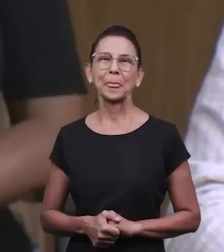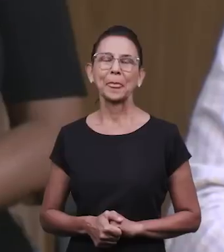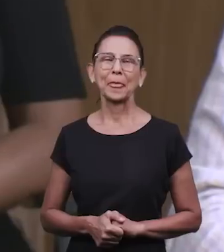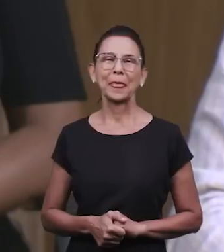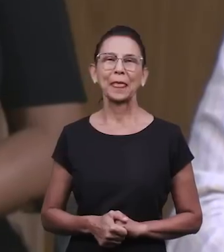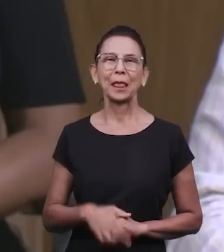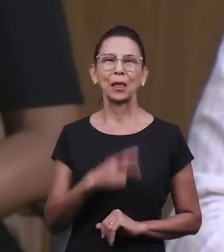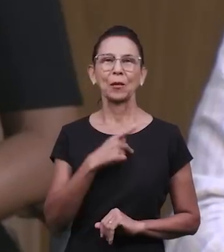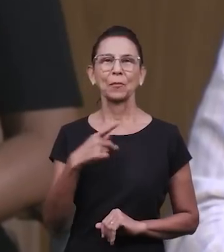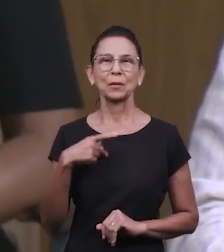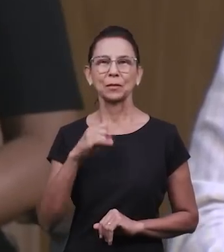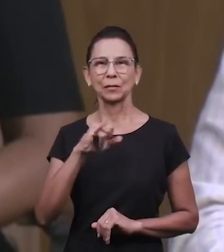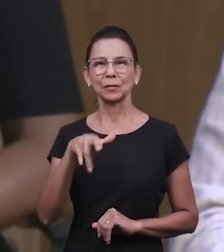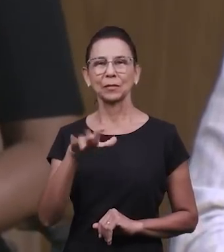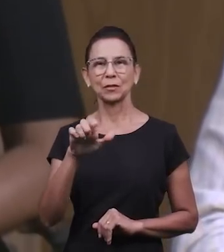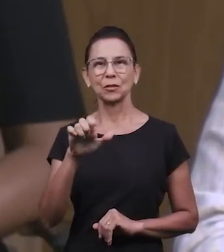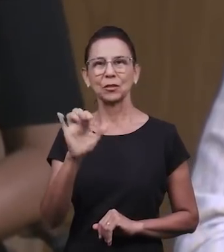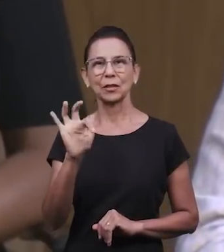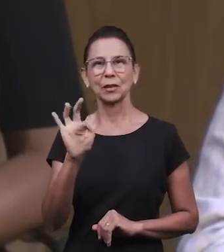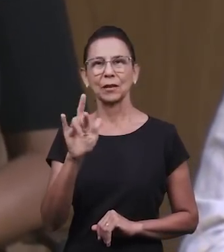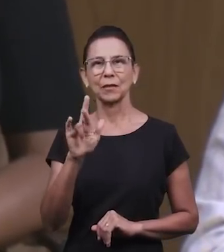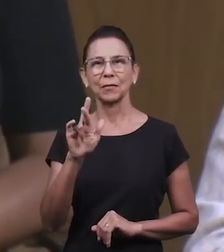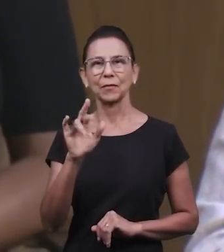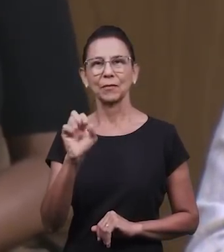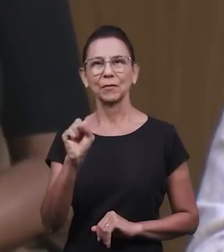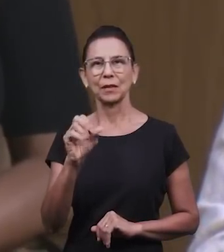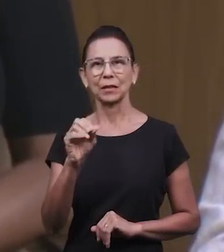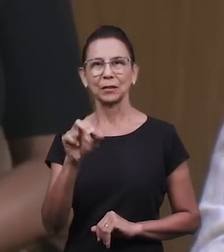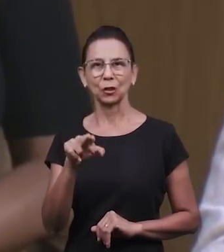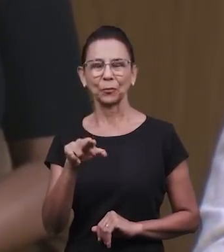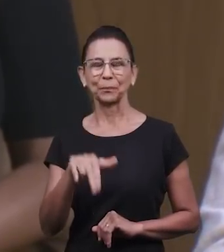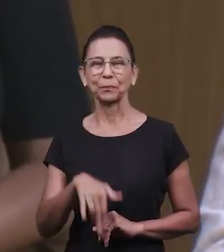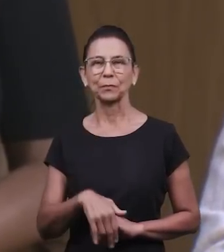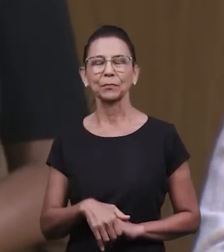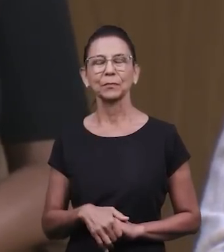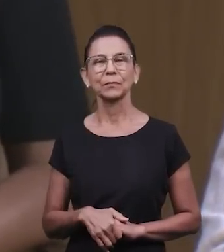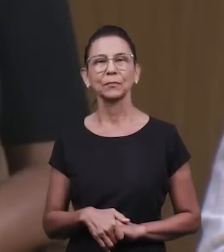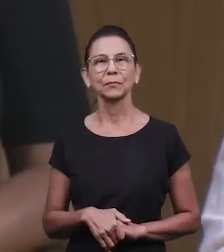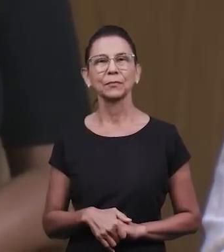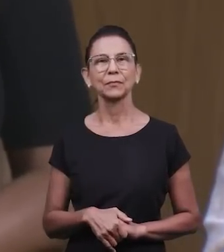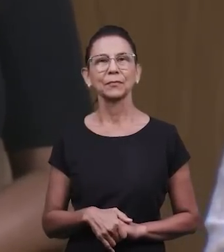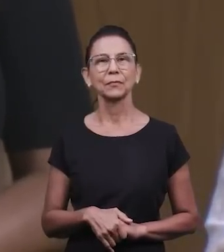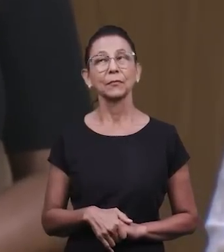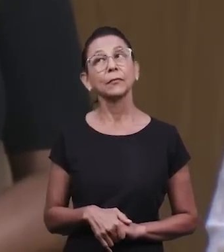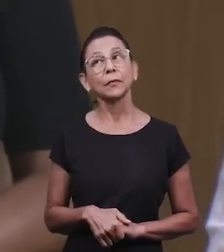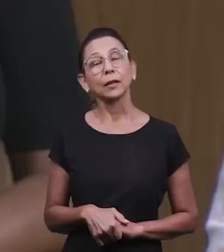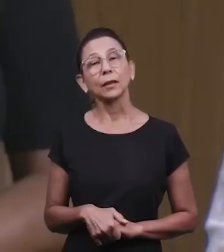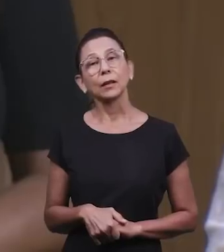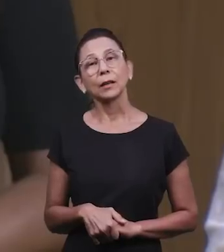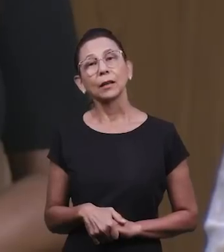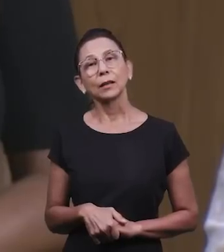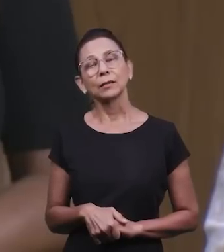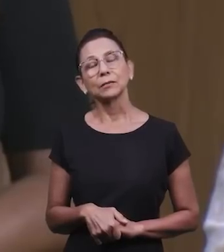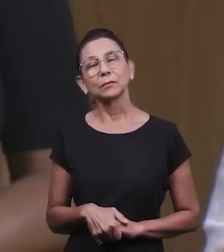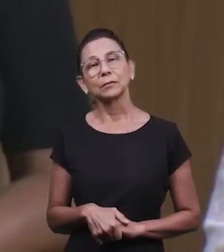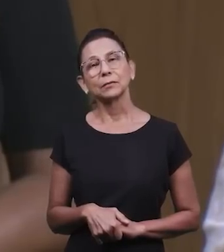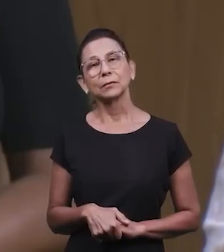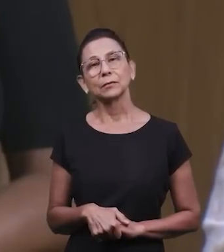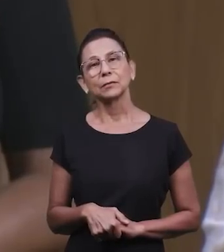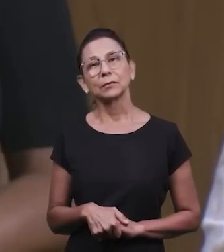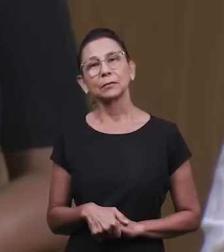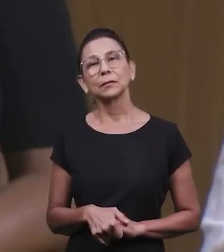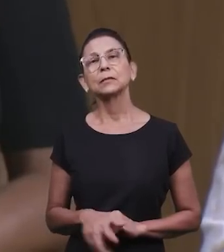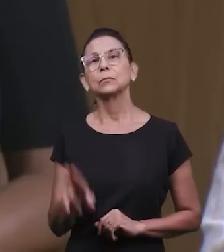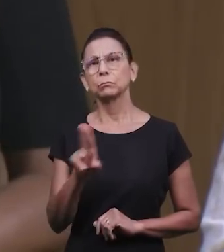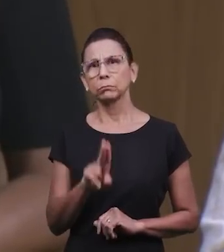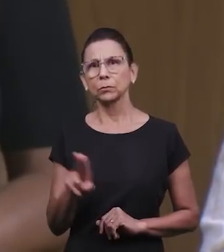Rodrigues. A minha pergunta é o seguinte. A gente sabe que as redes sociais hoje ela é o maior meio, né, que a gente utiliza. E